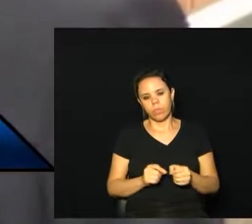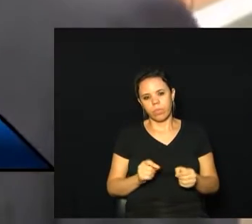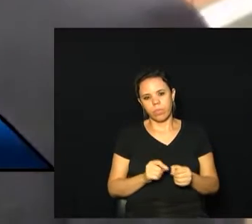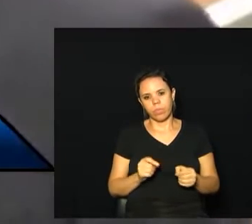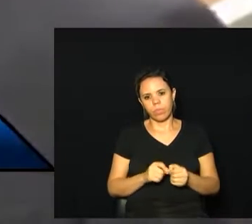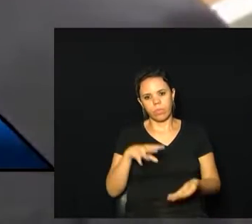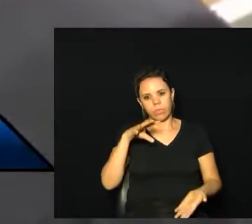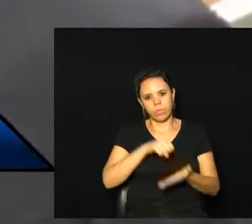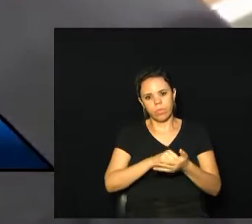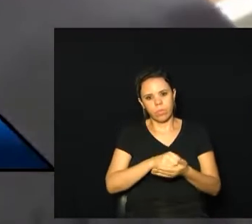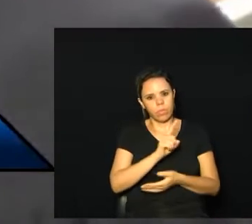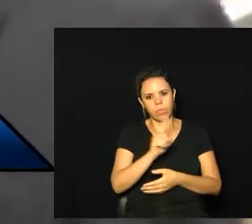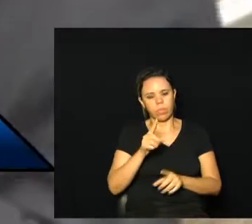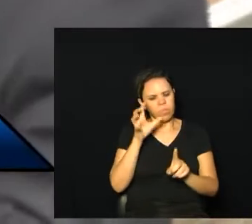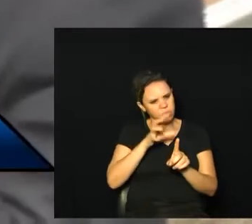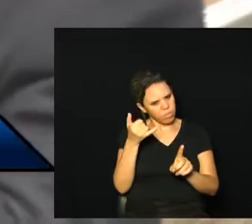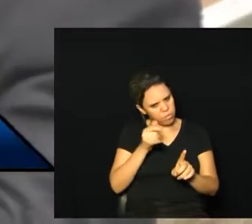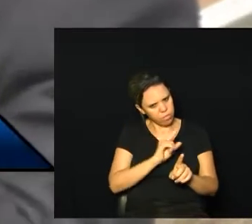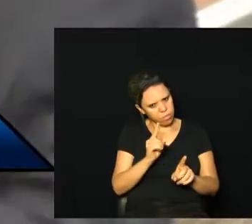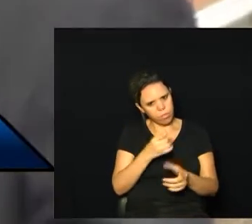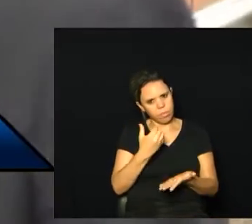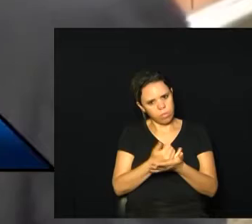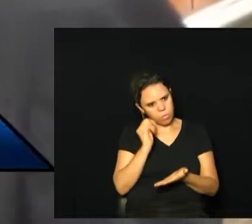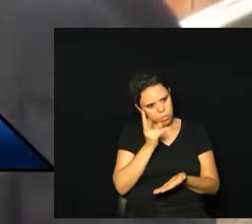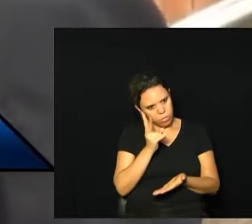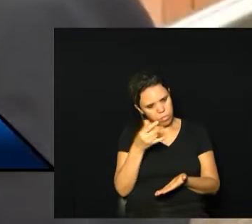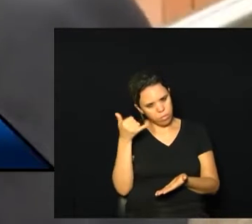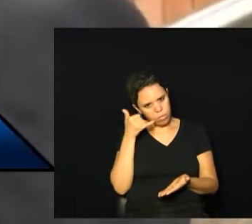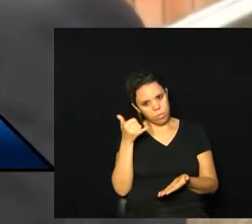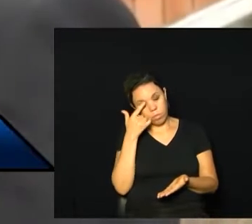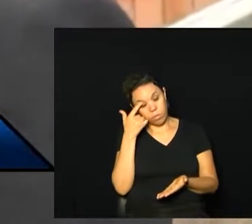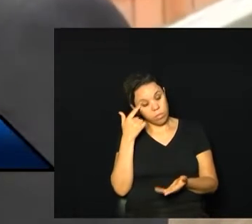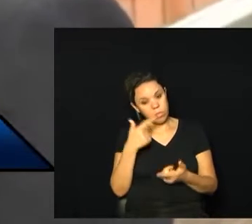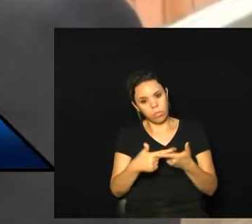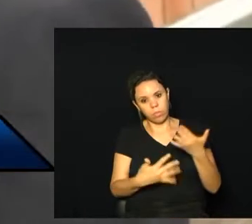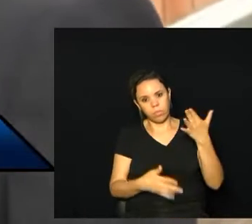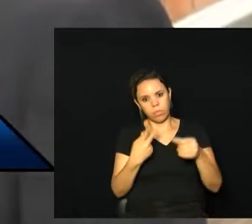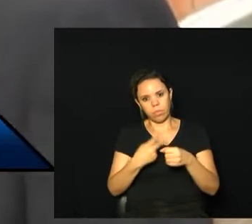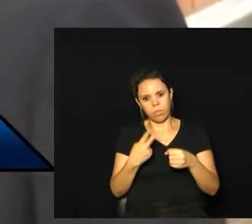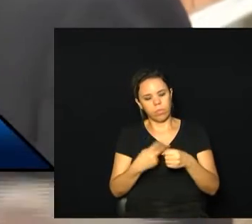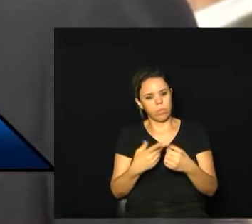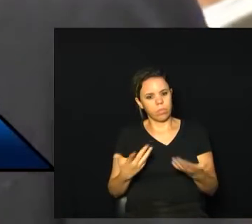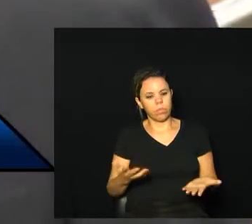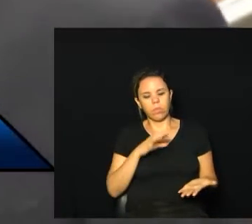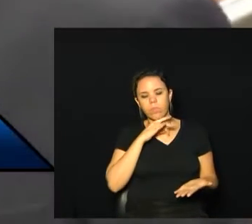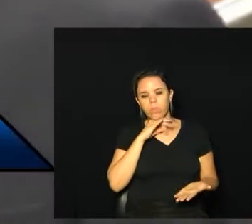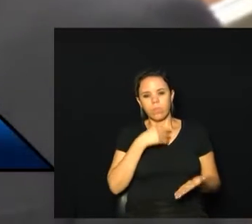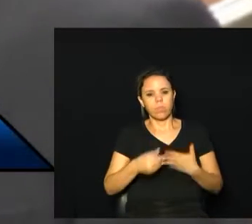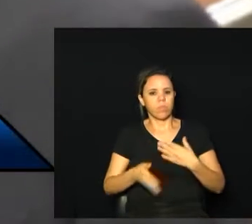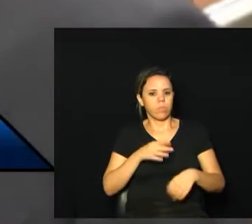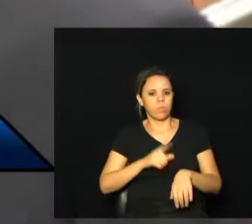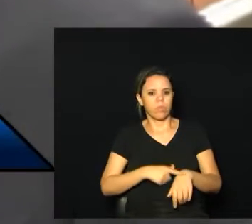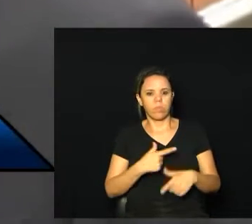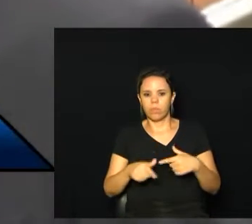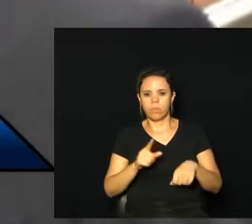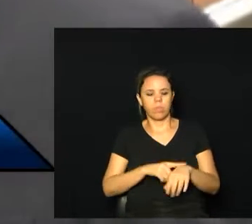seu cadastro no Não Perturbe, tem recebido ligações de telemarketing com a infinidade de produtos e serviços a qualquer momento. Não tem